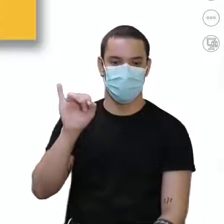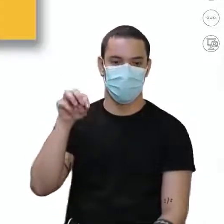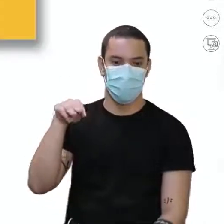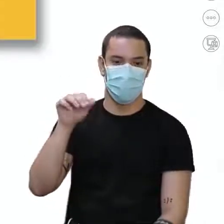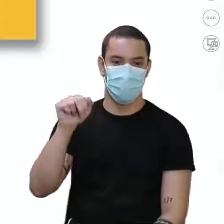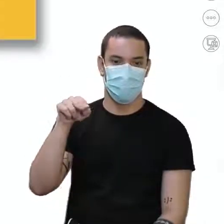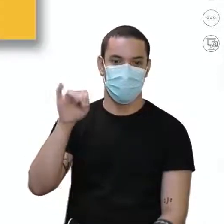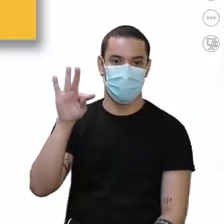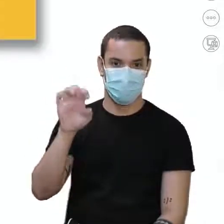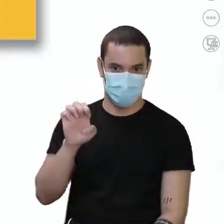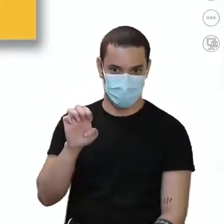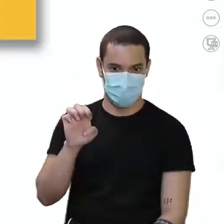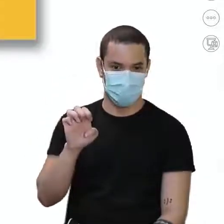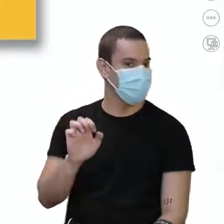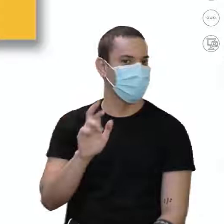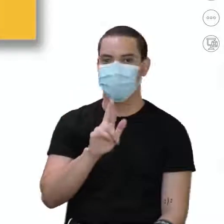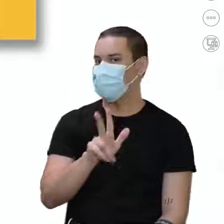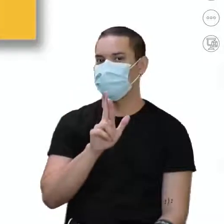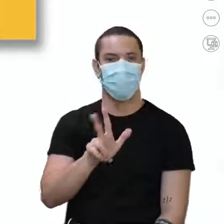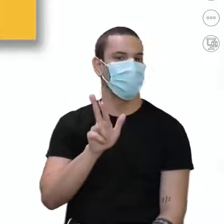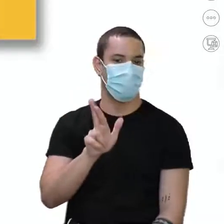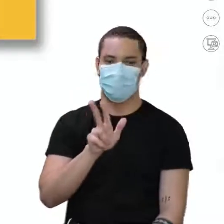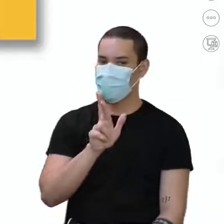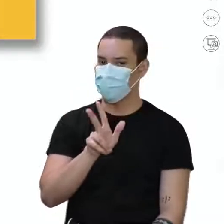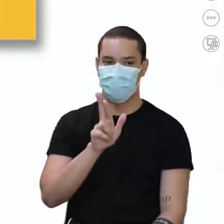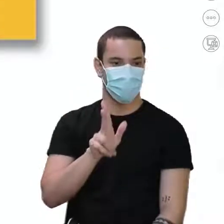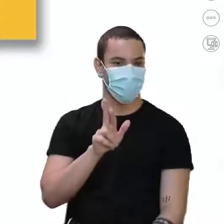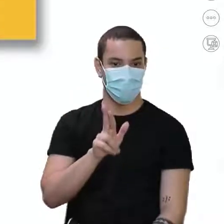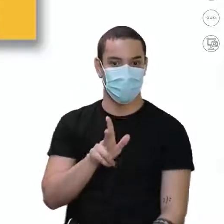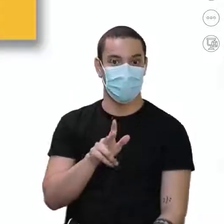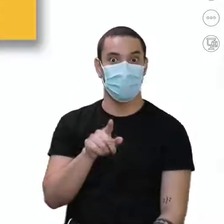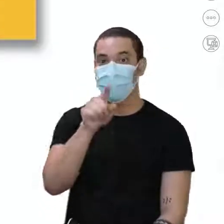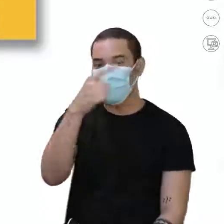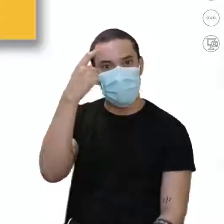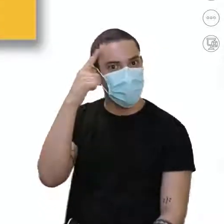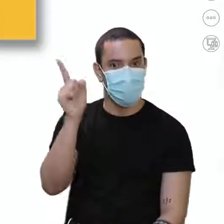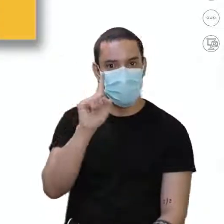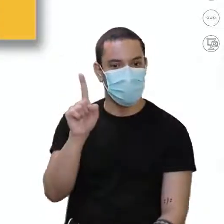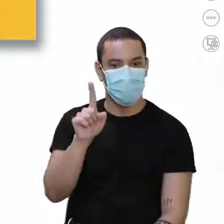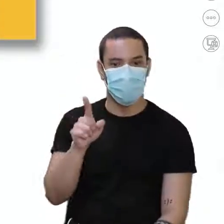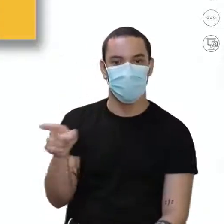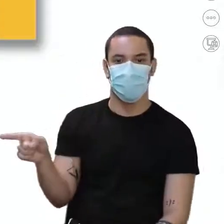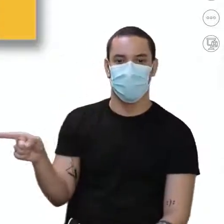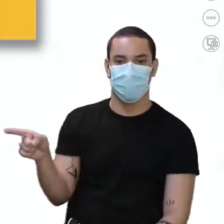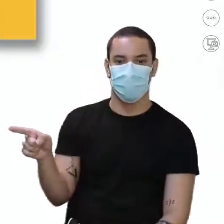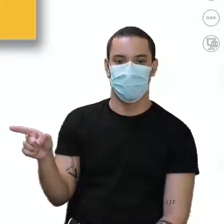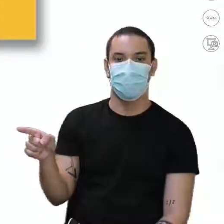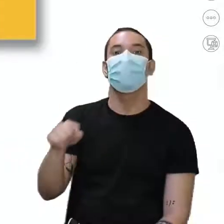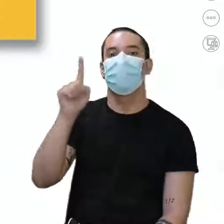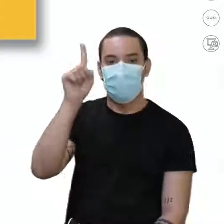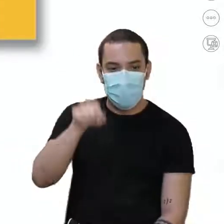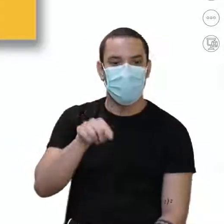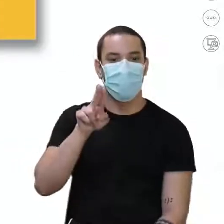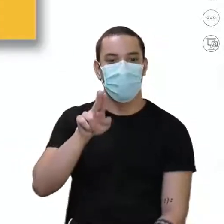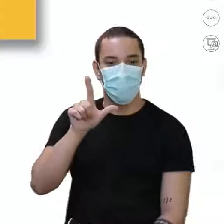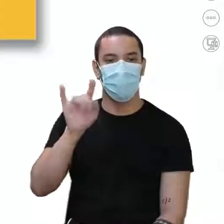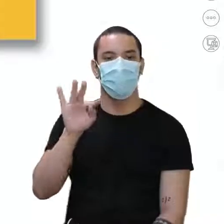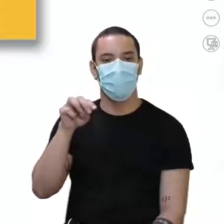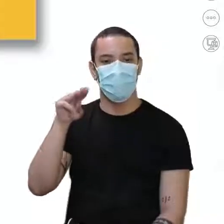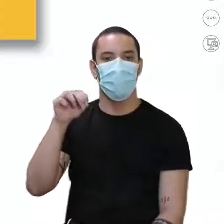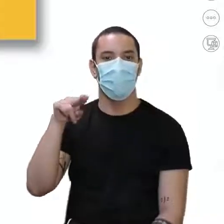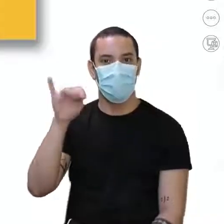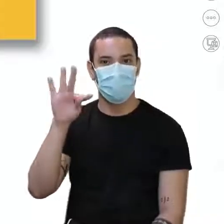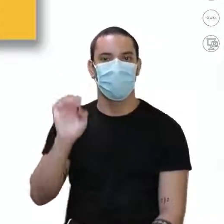você pensou que era ultimamente, não é ultimamente. Aqui você não pensou que era ultimamente, é ultimamente.